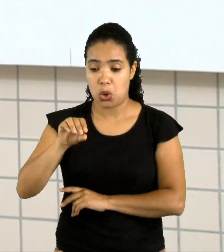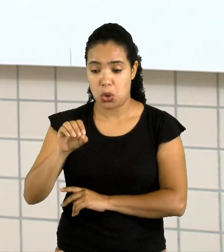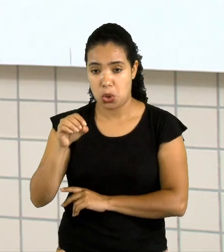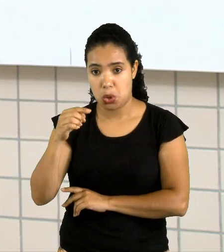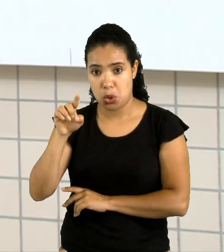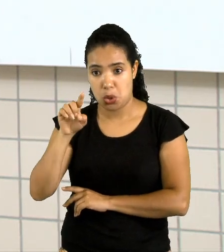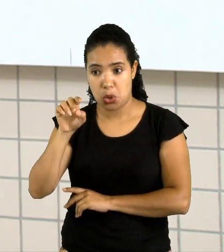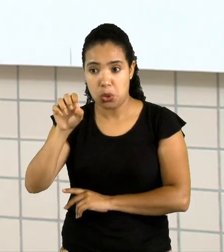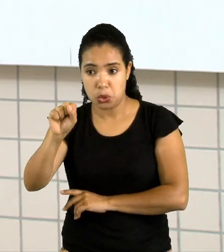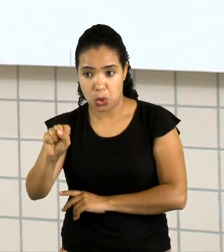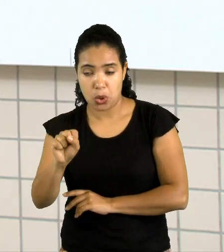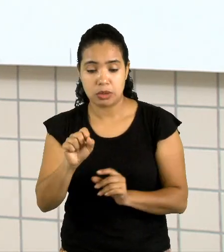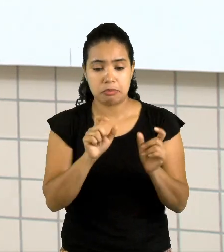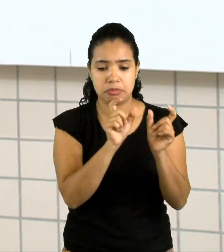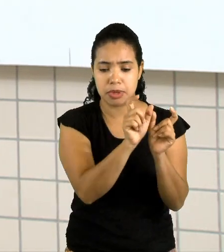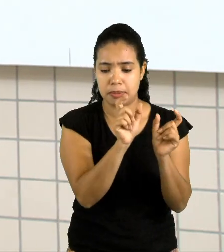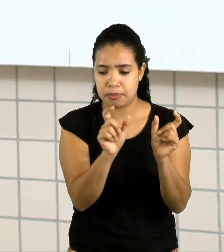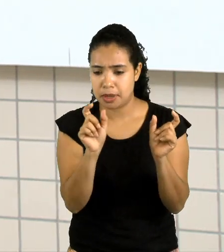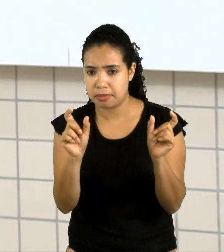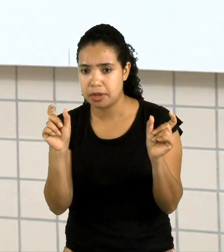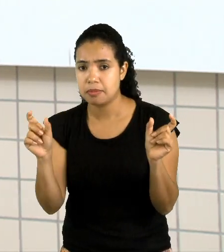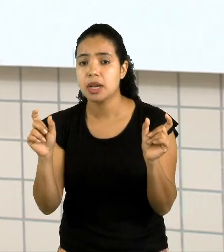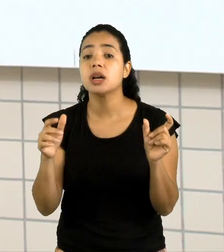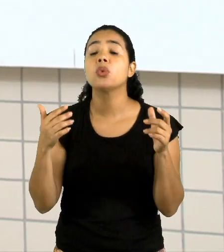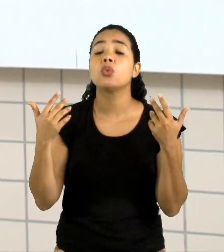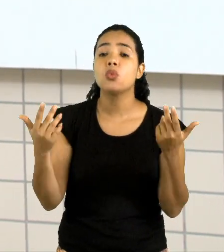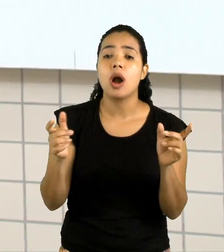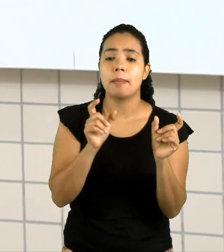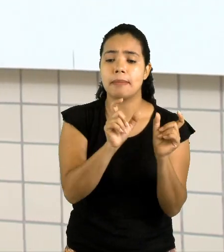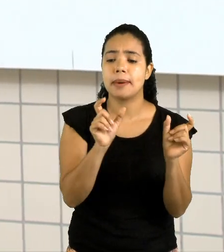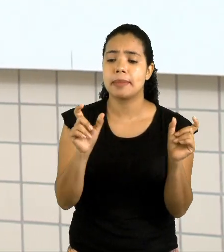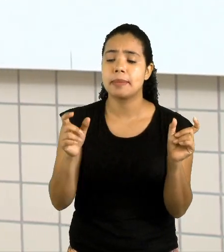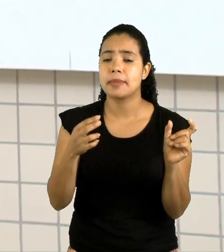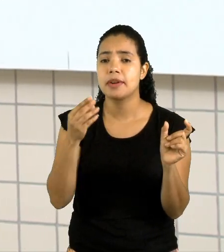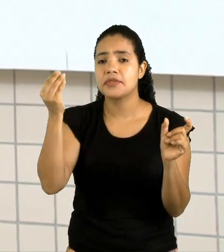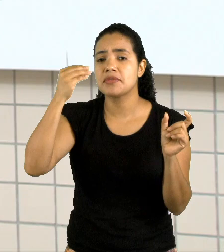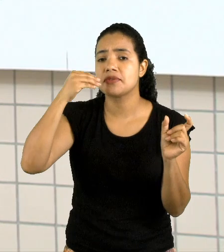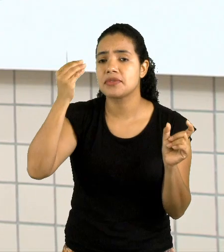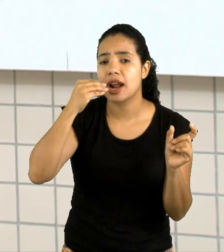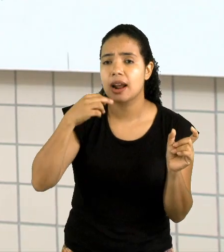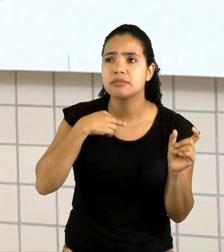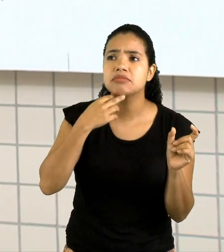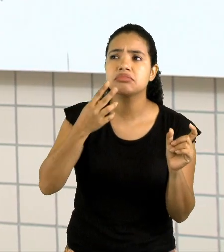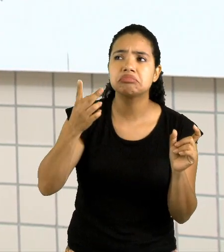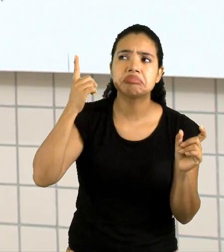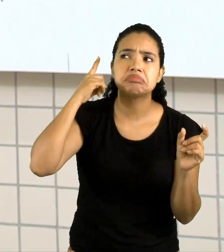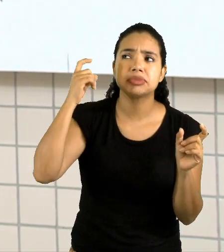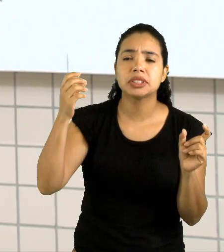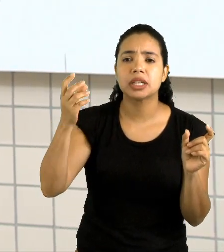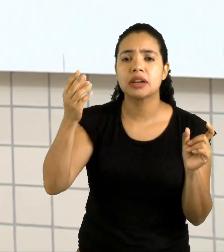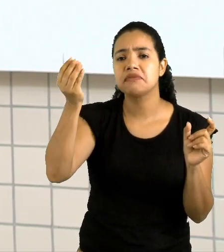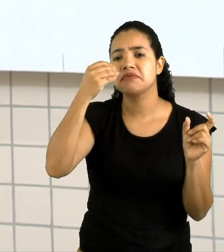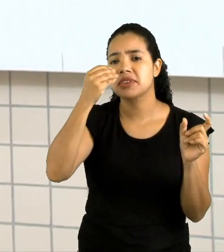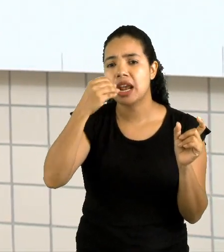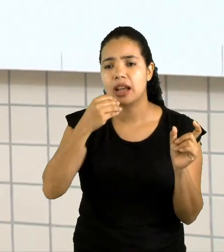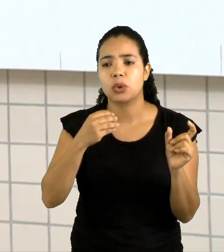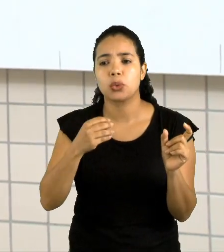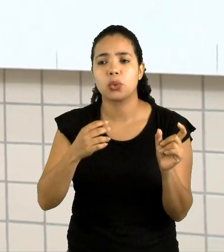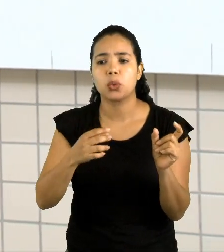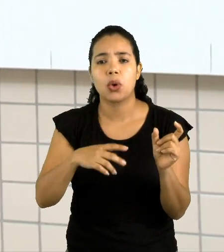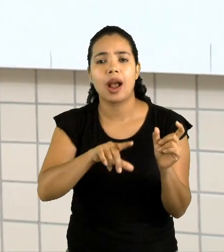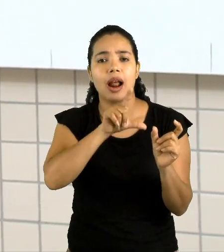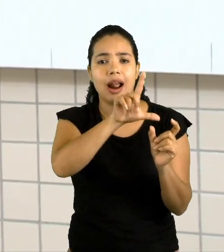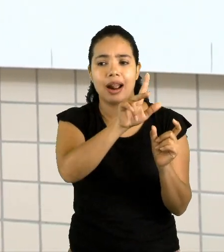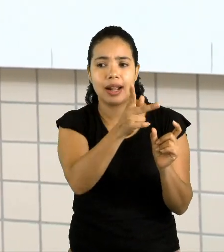Qual desses monossílabos tem o som fraco? Qual é o monossílabo átono? Qual